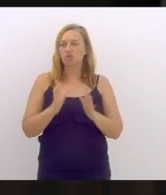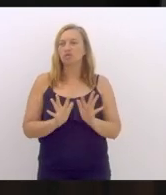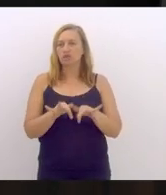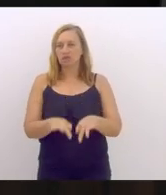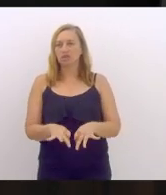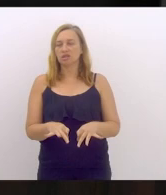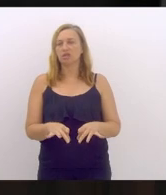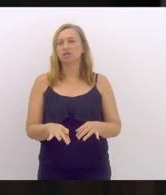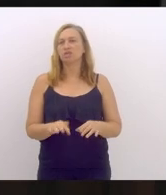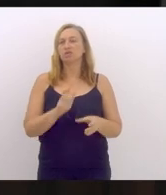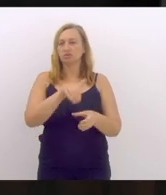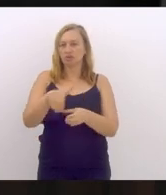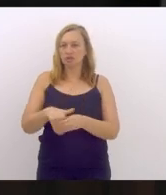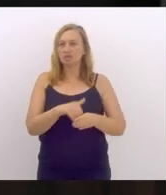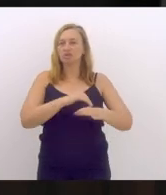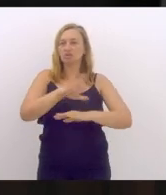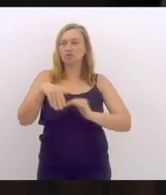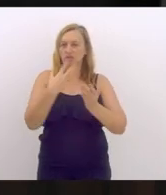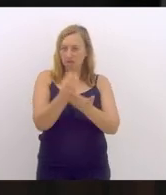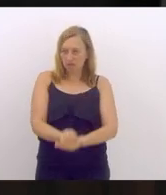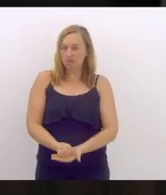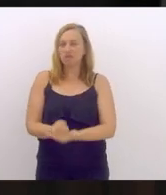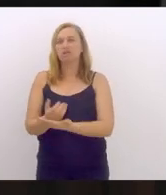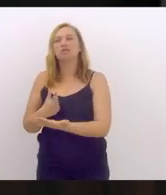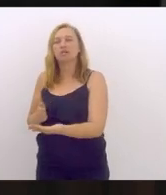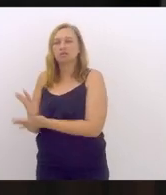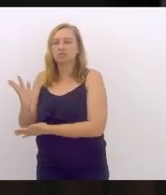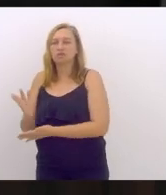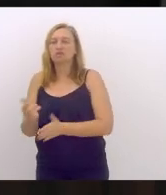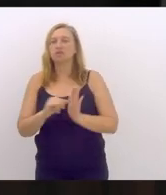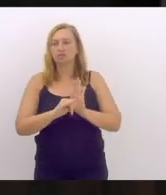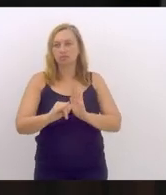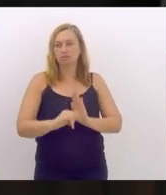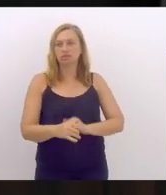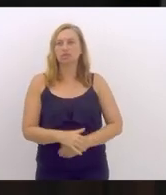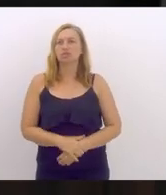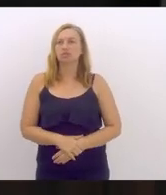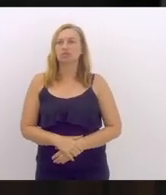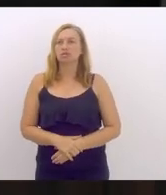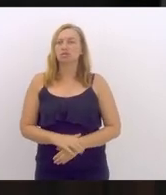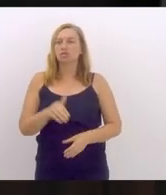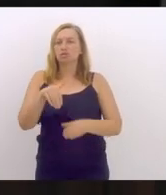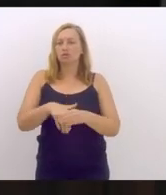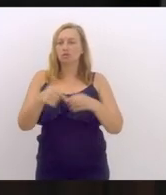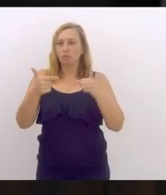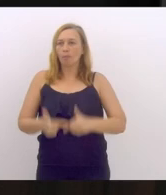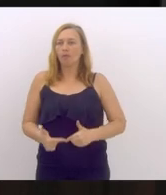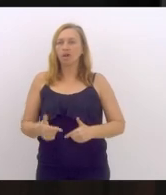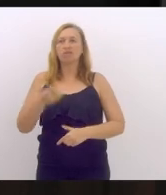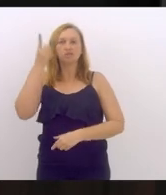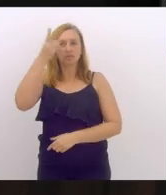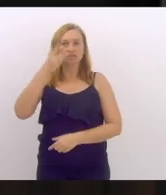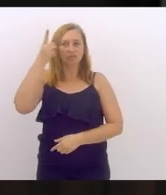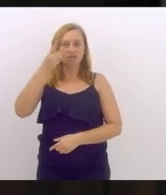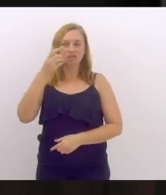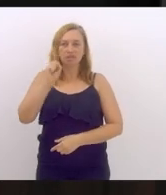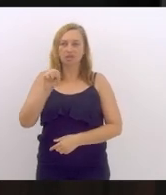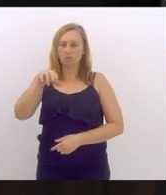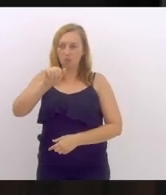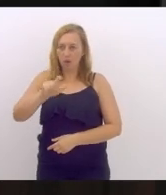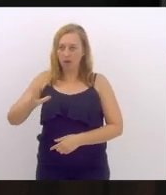em votação seus que aprovam permaneça Como estão aprovado vai a promulgação com abstenção do deputado Samuel